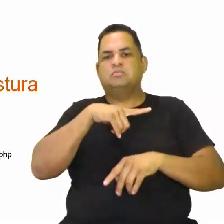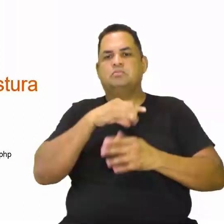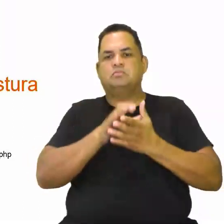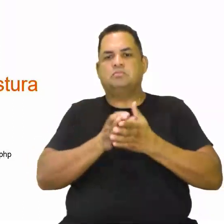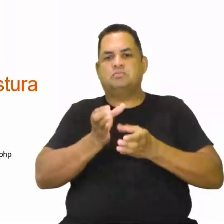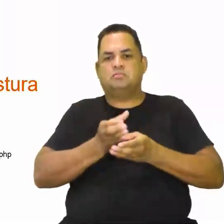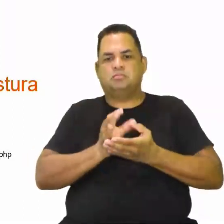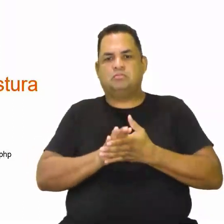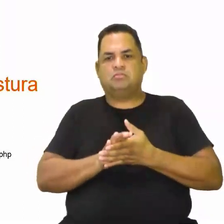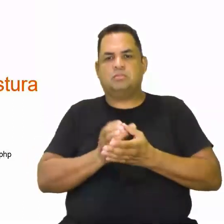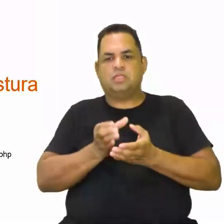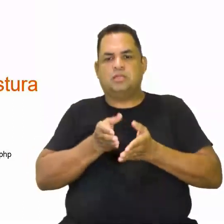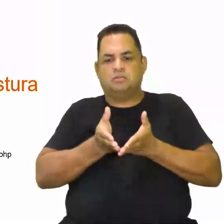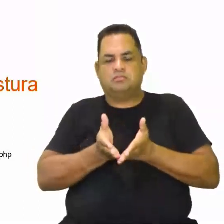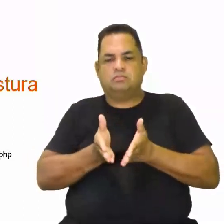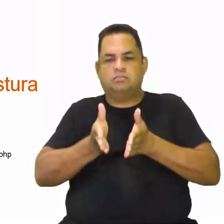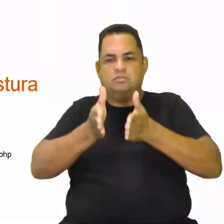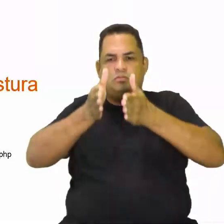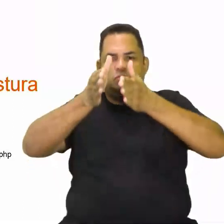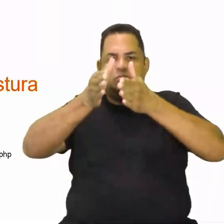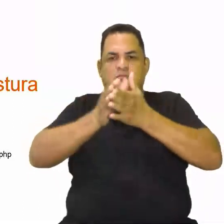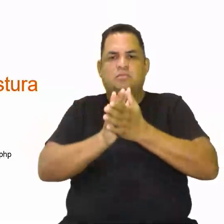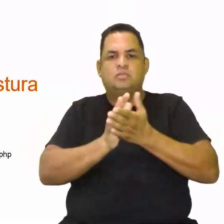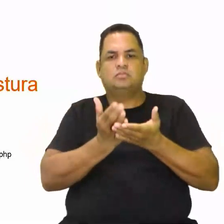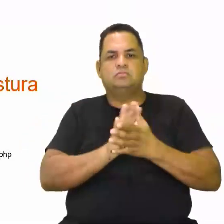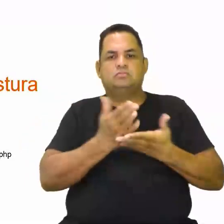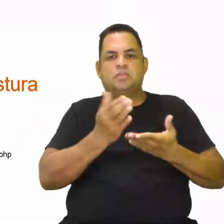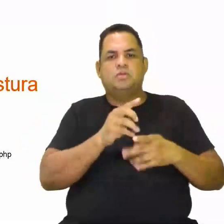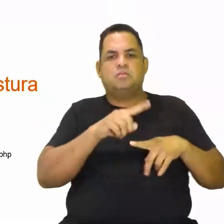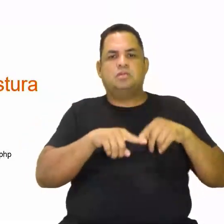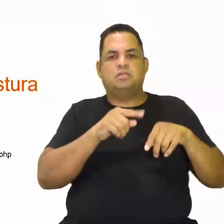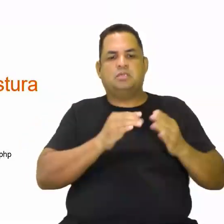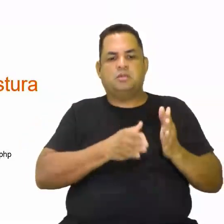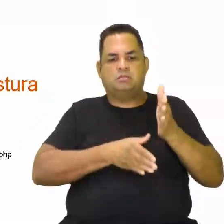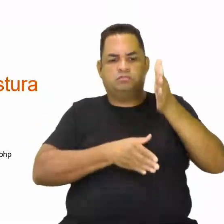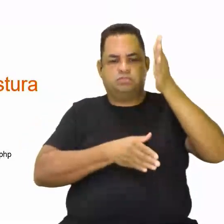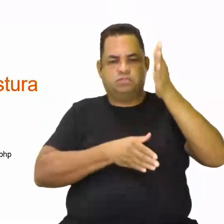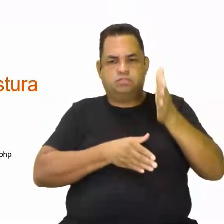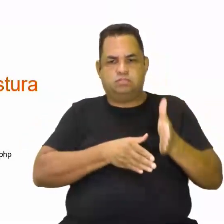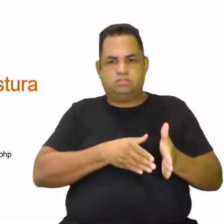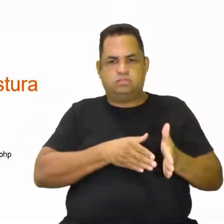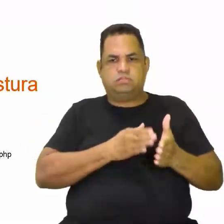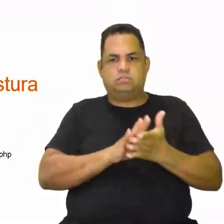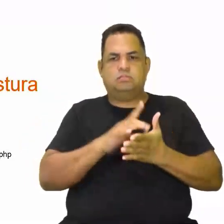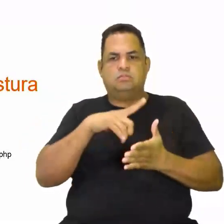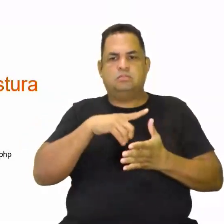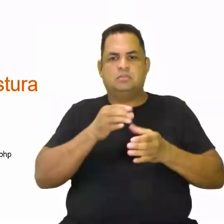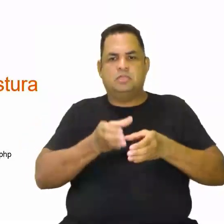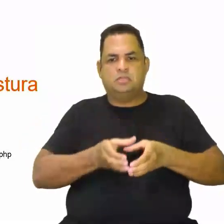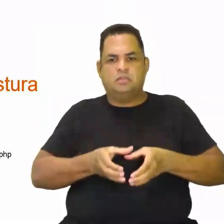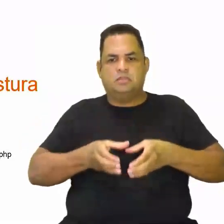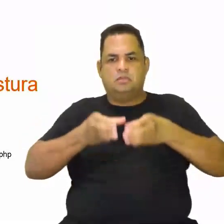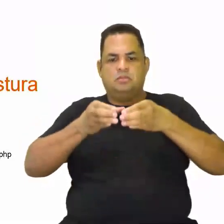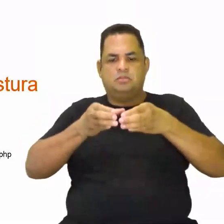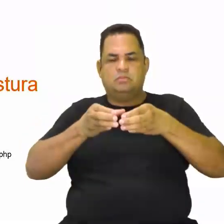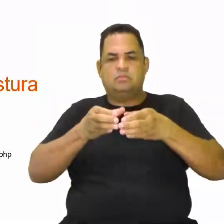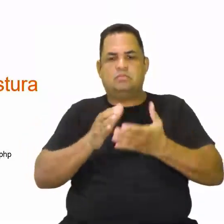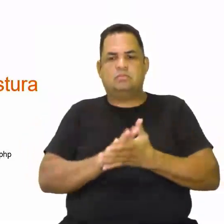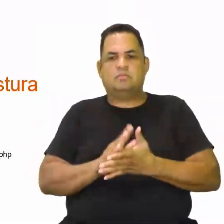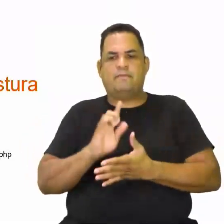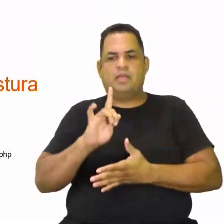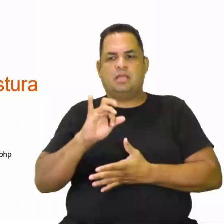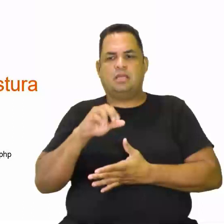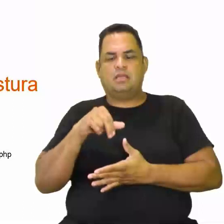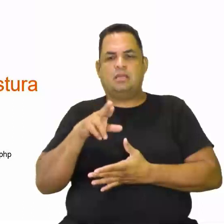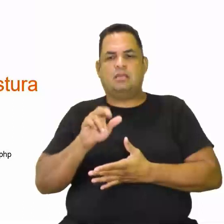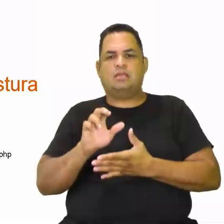funil de decantação, aqui um suporte universal, aqui nós temos um becker. Neste